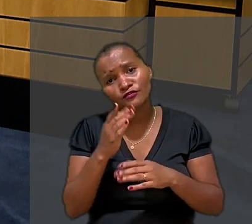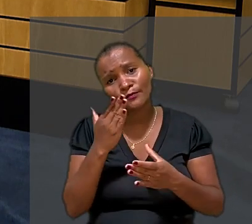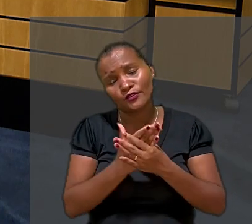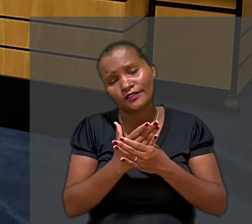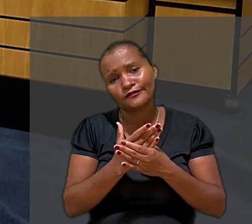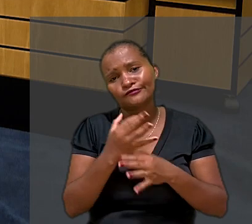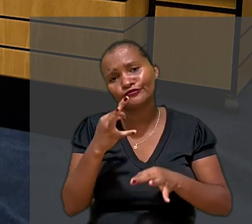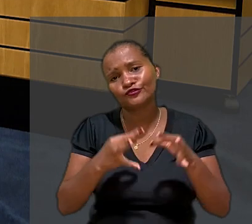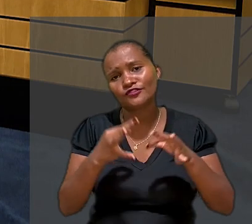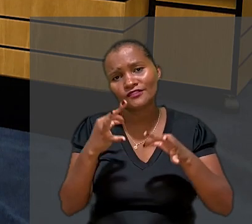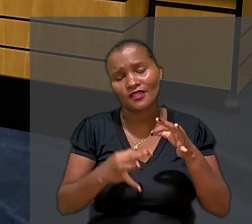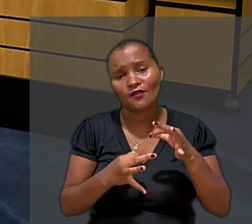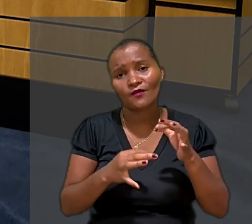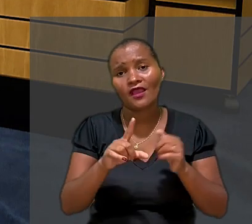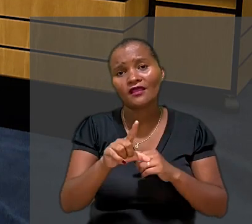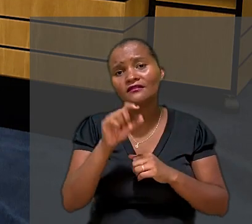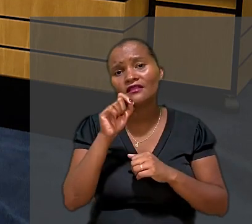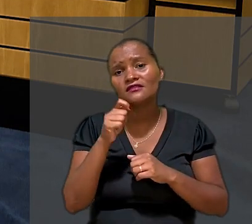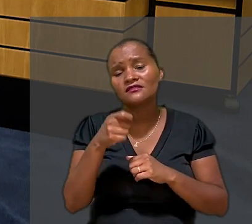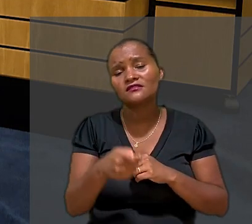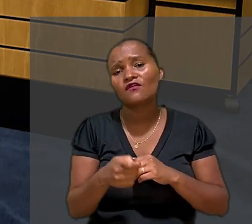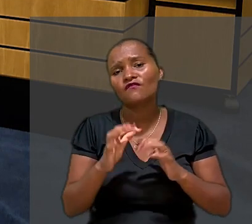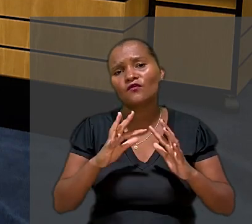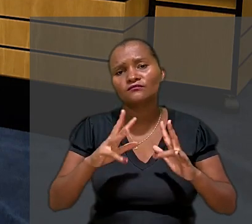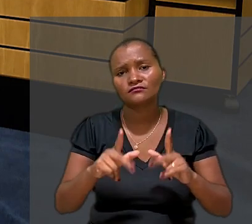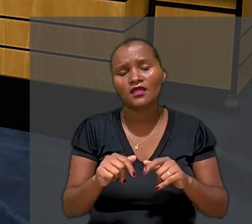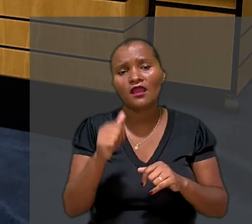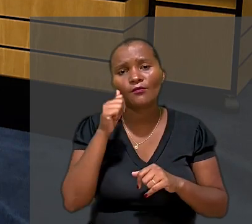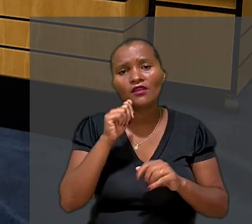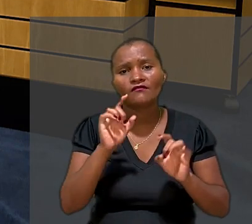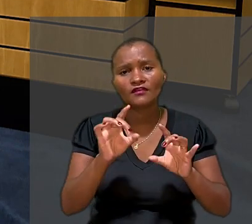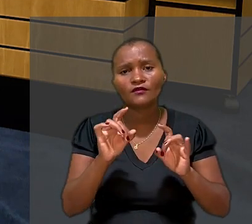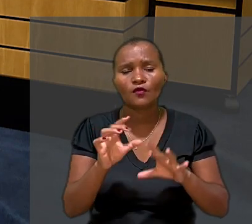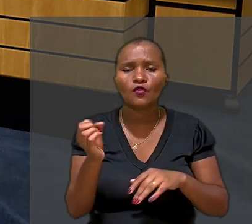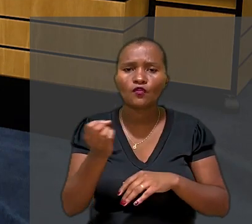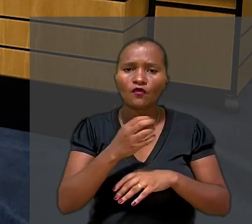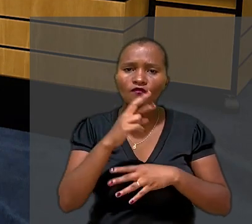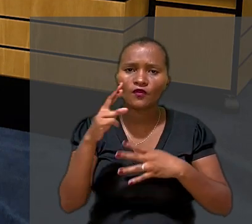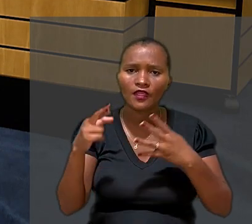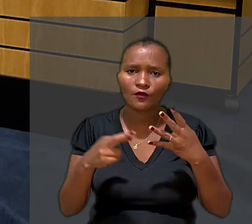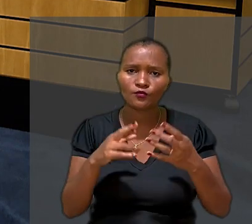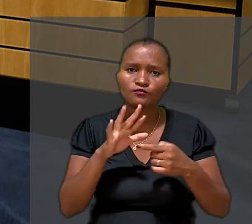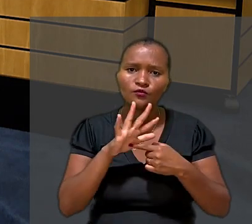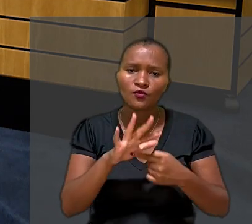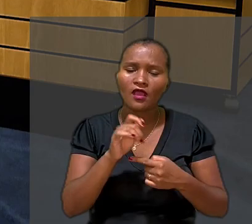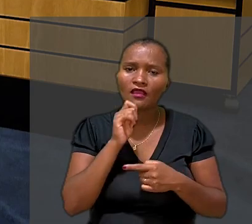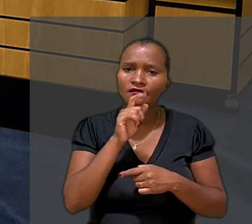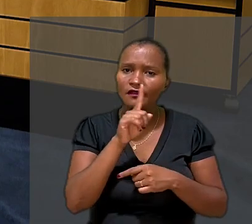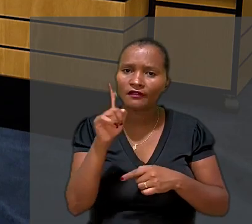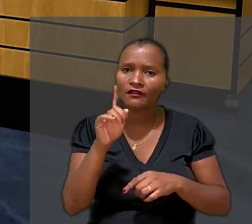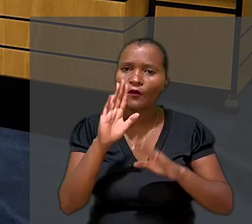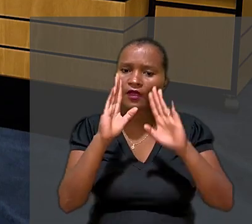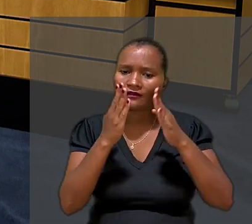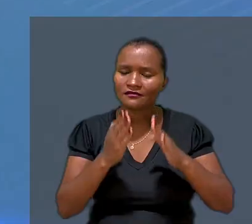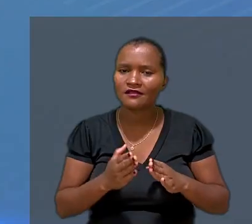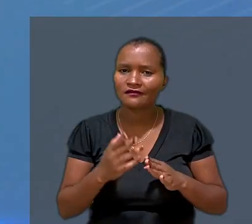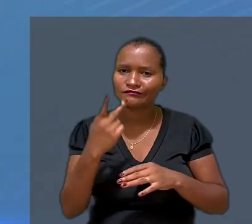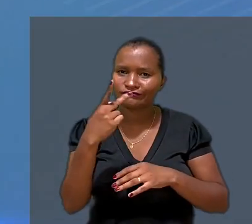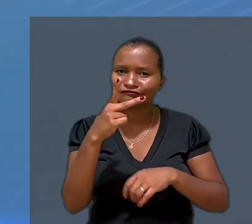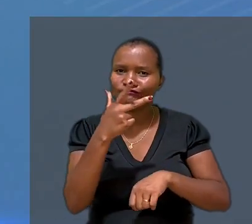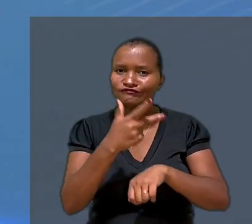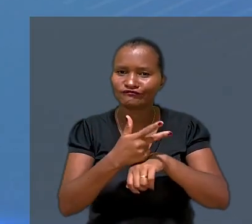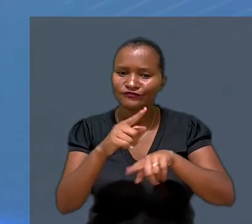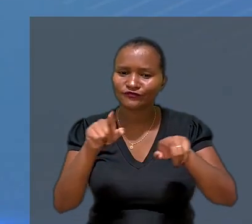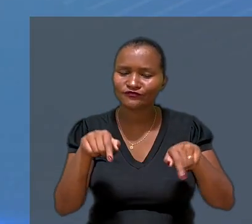de direitos em processo judicial. A decisão foi por unanimidade. A vendedora apresentou novo recurso, ainda não analisado. É